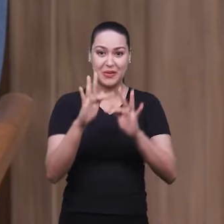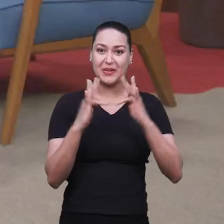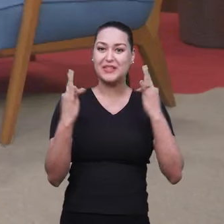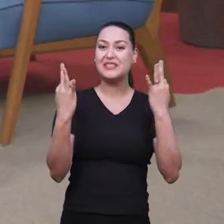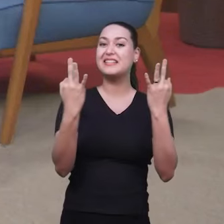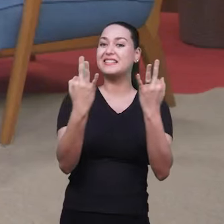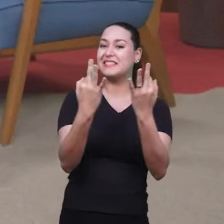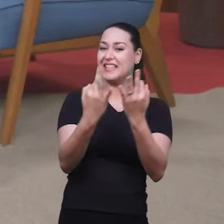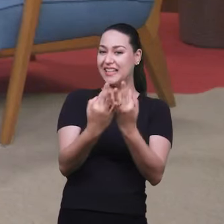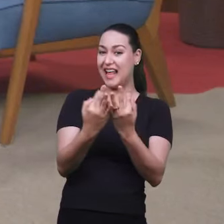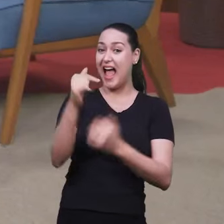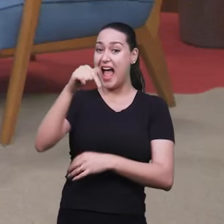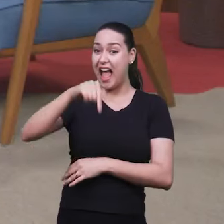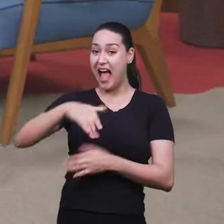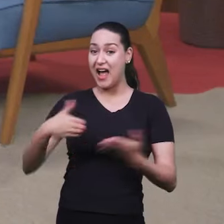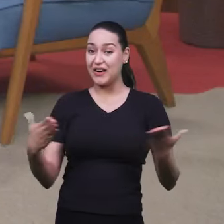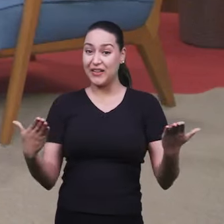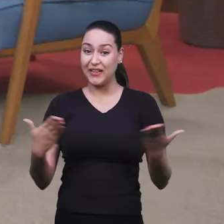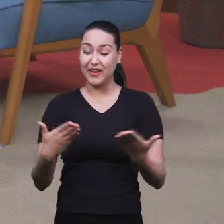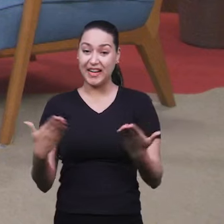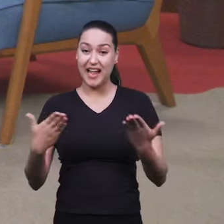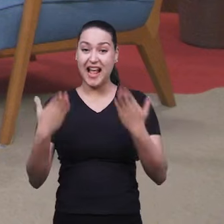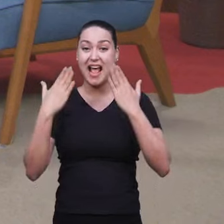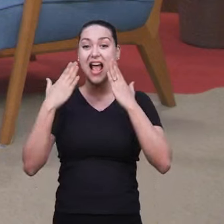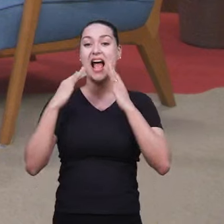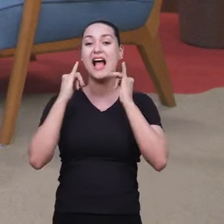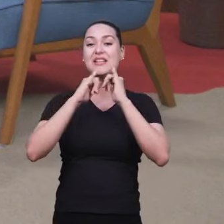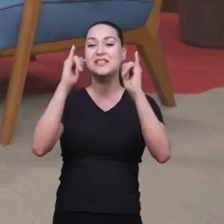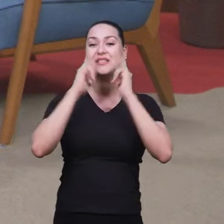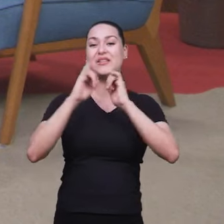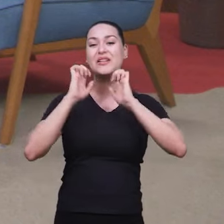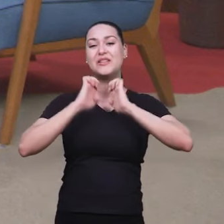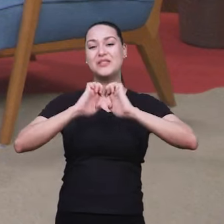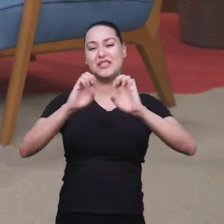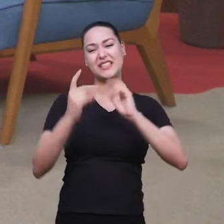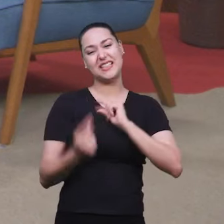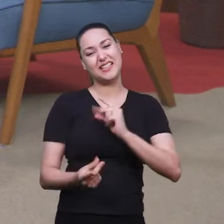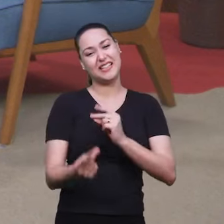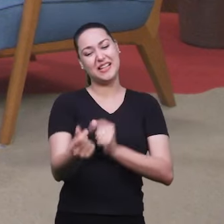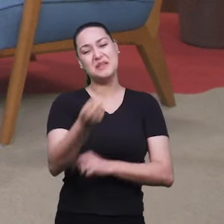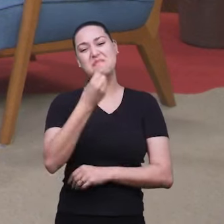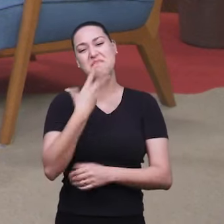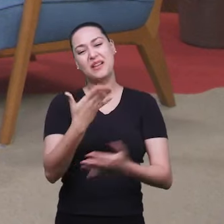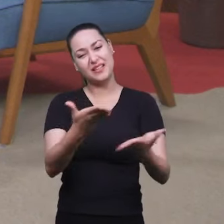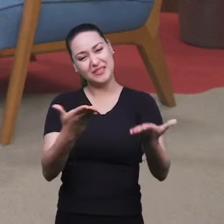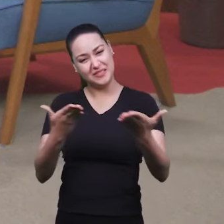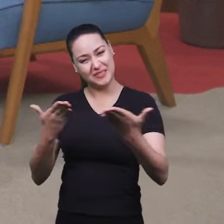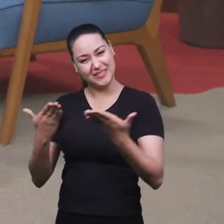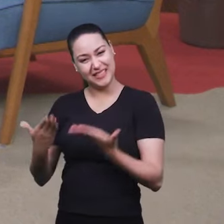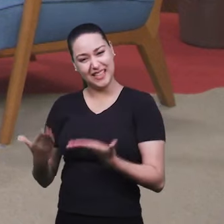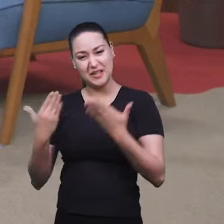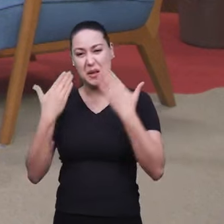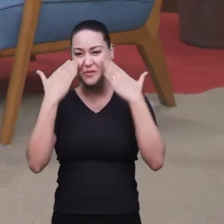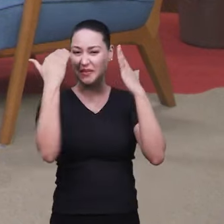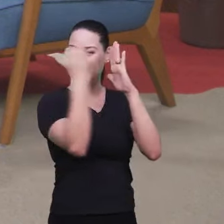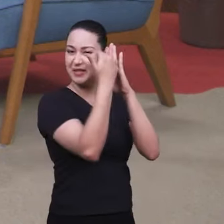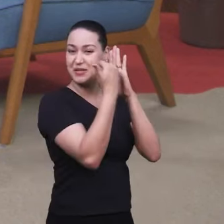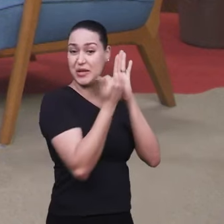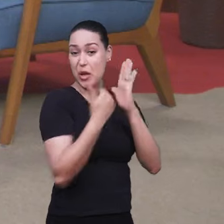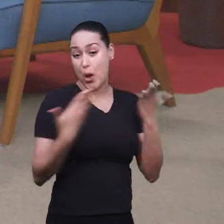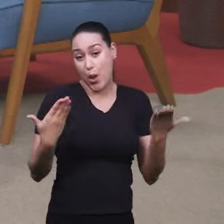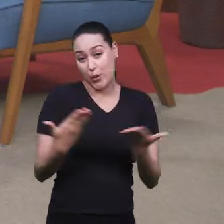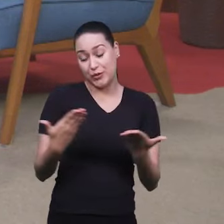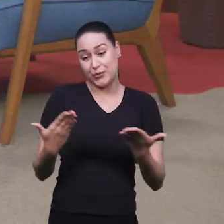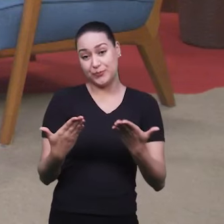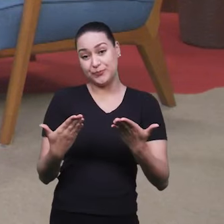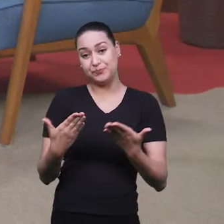família. Este é o programa Anunciando o Evangelho Eterno. Seja muito bem-vindo ao nosso conteúdo de hoje e eu quero